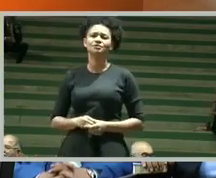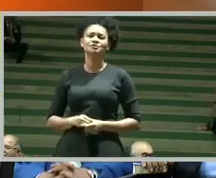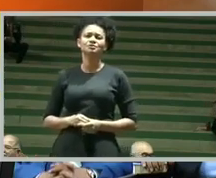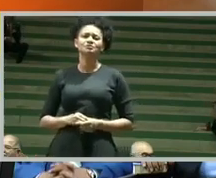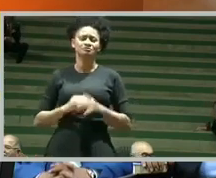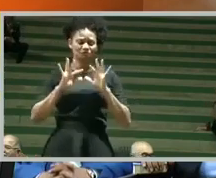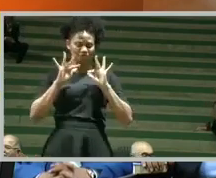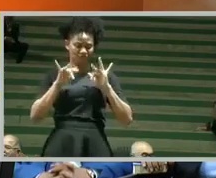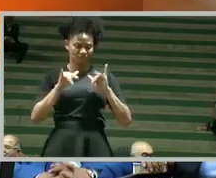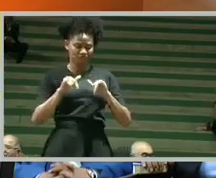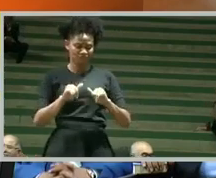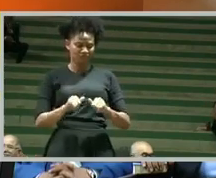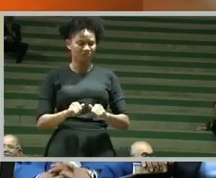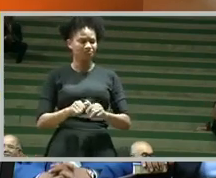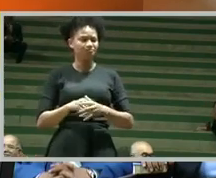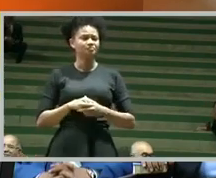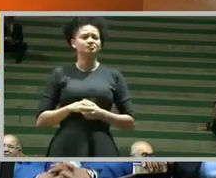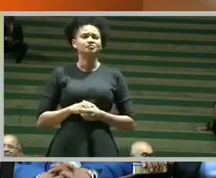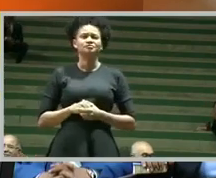Eu encerro aqui.